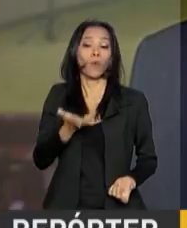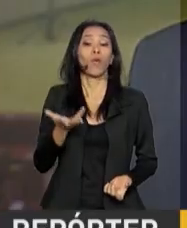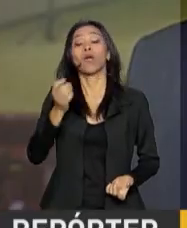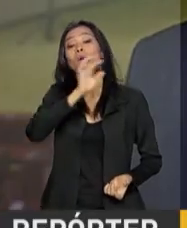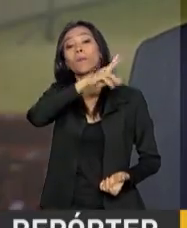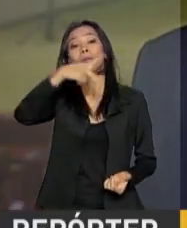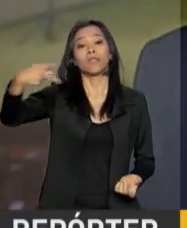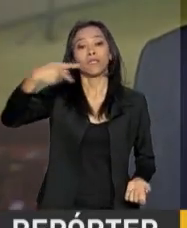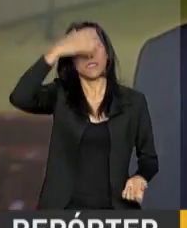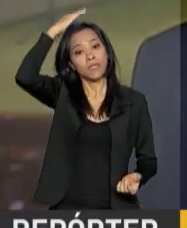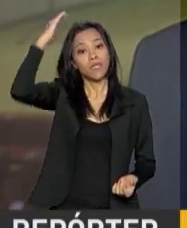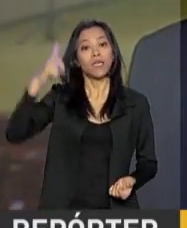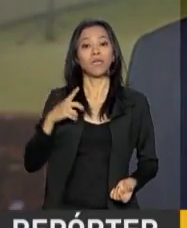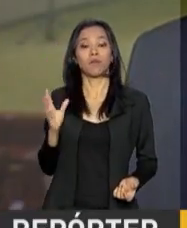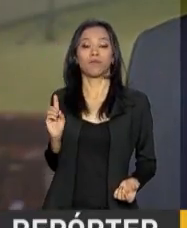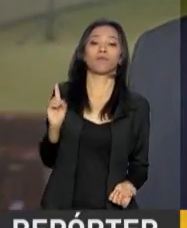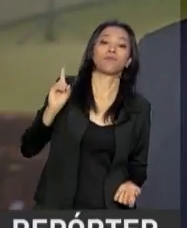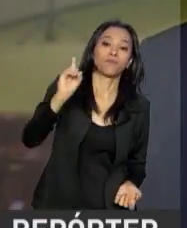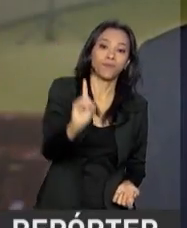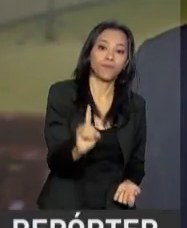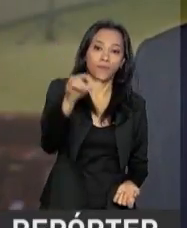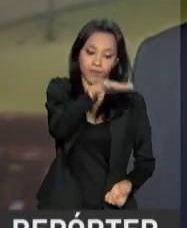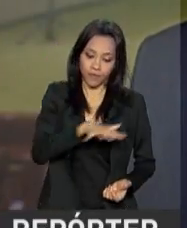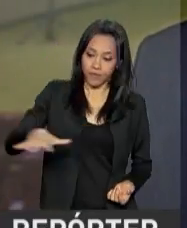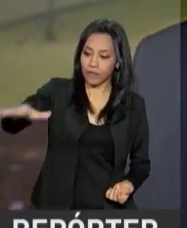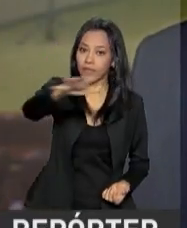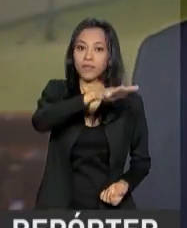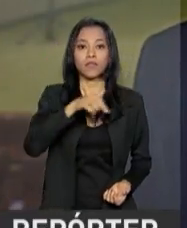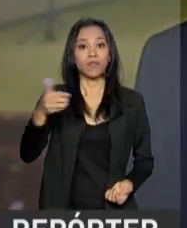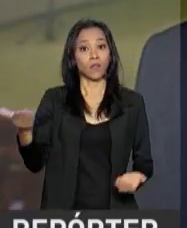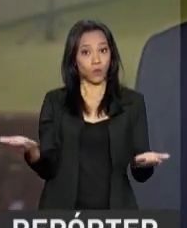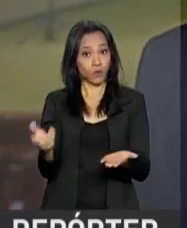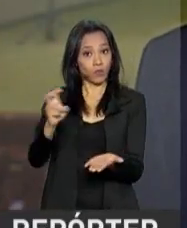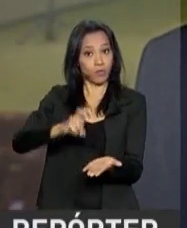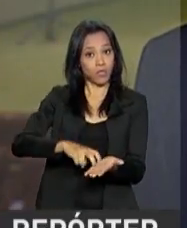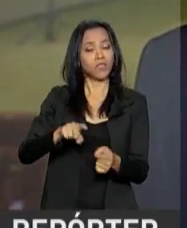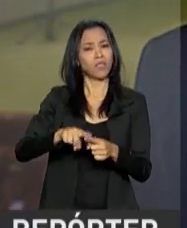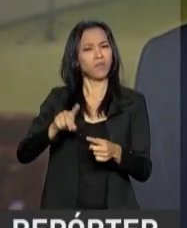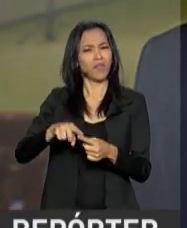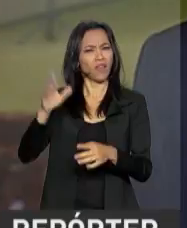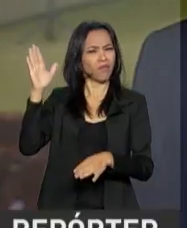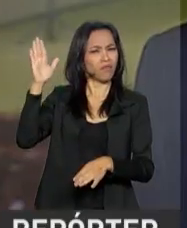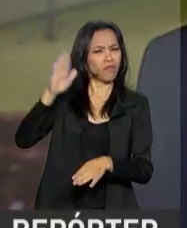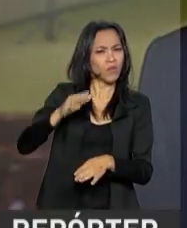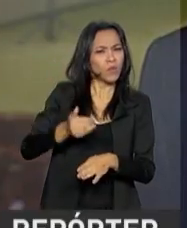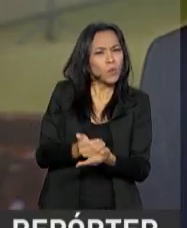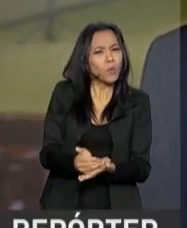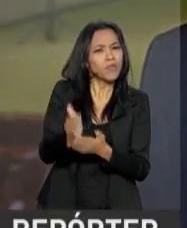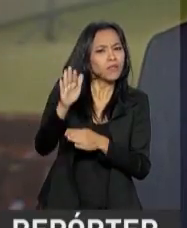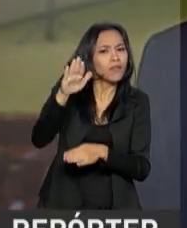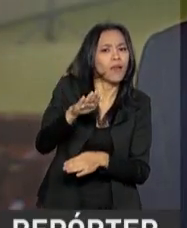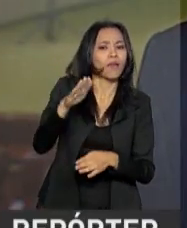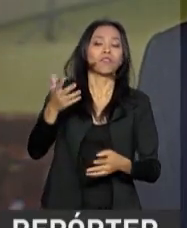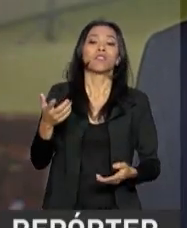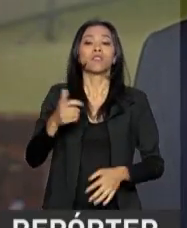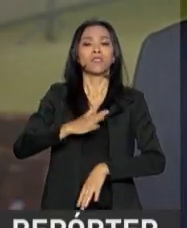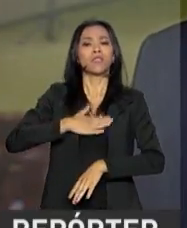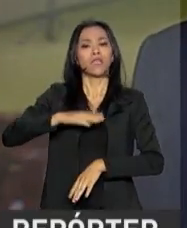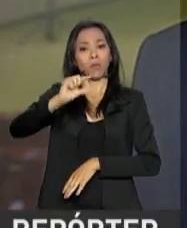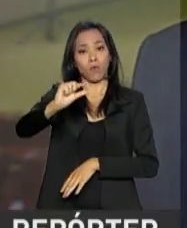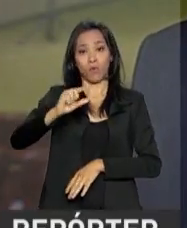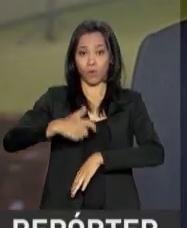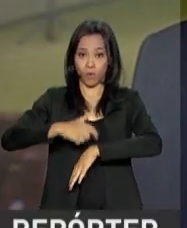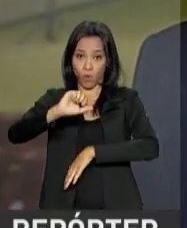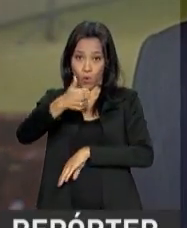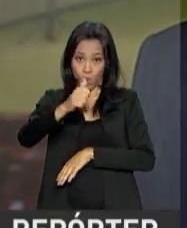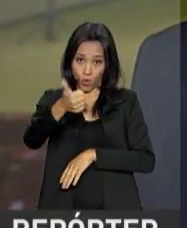cumpre a agenda aqui no Palácio do Itamaraty durante a manhã e início de tarde desta sexta-feira. Daqui a pouco, às 11 horas, ele participa